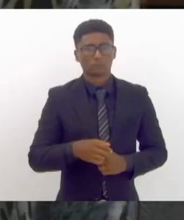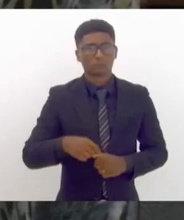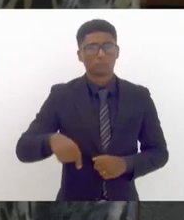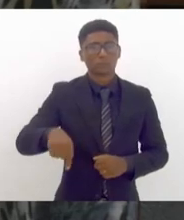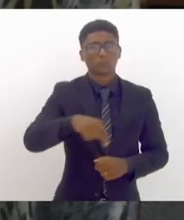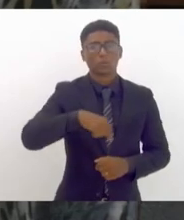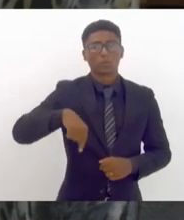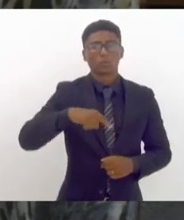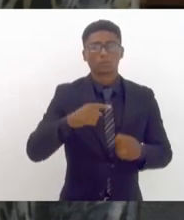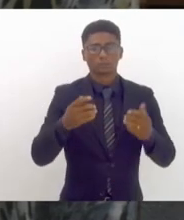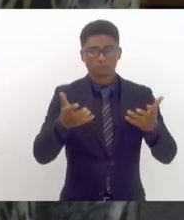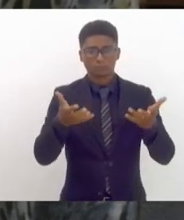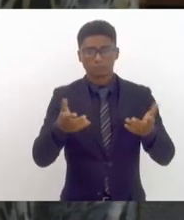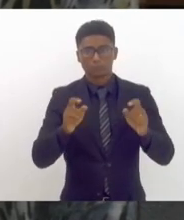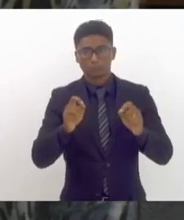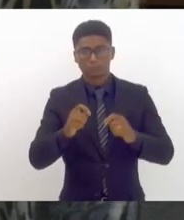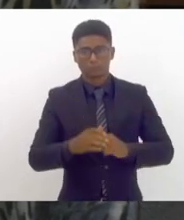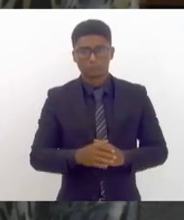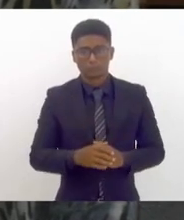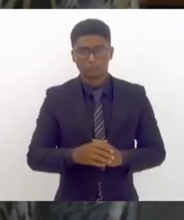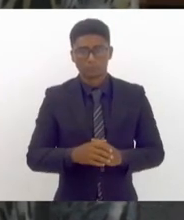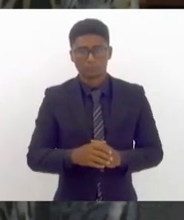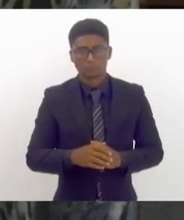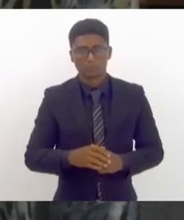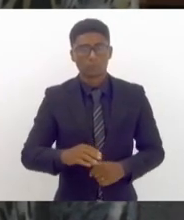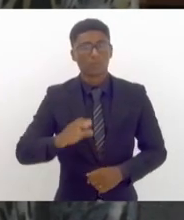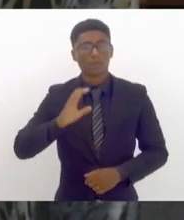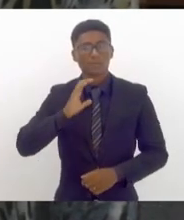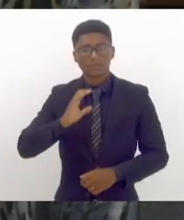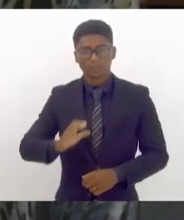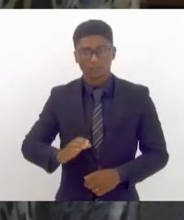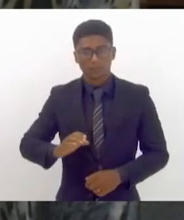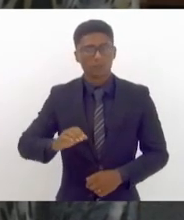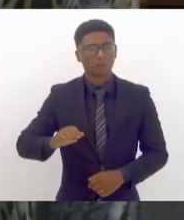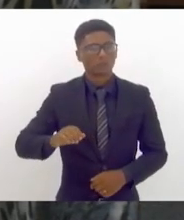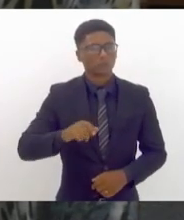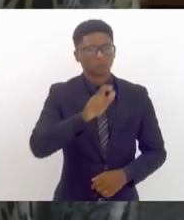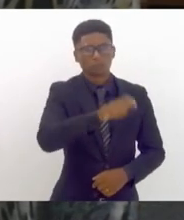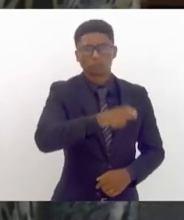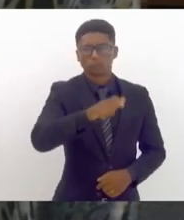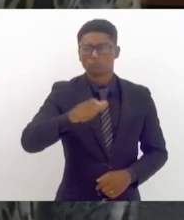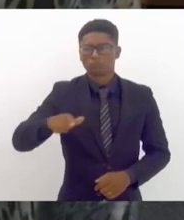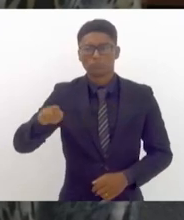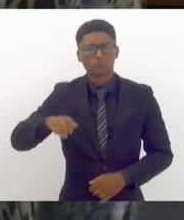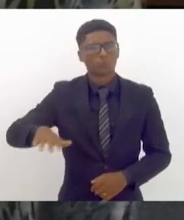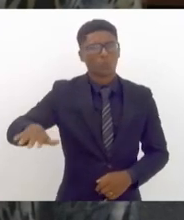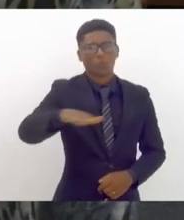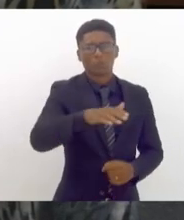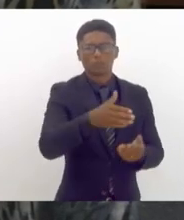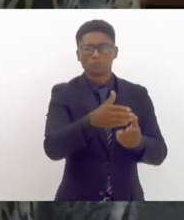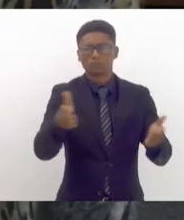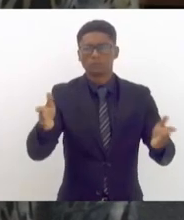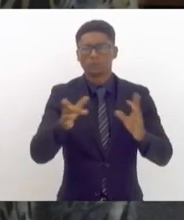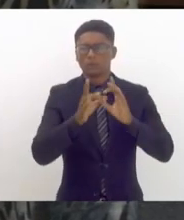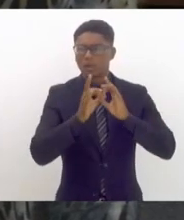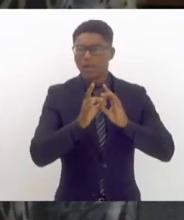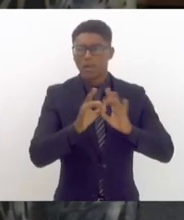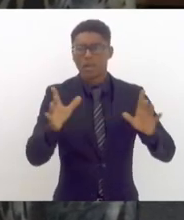queremos é que todo cidadão consiga livremente, em